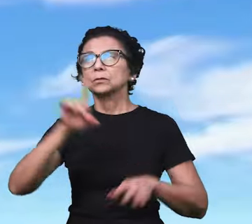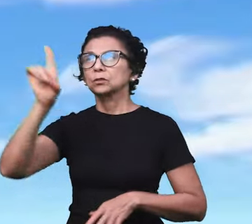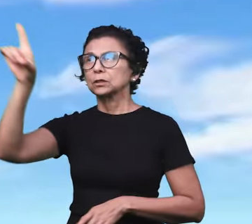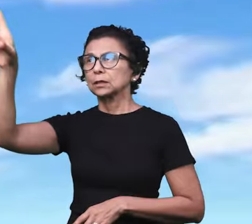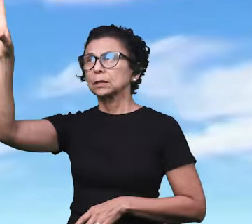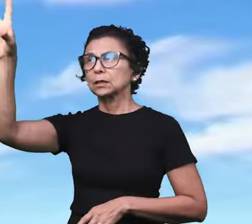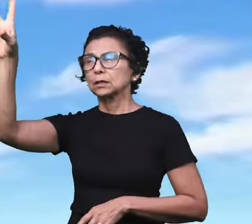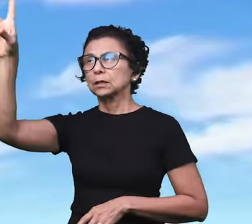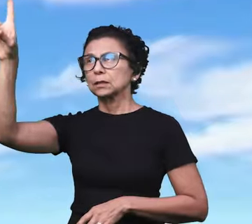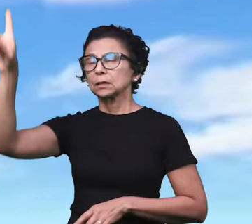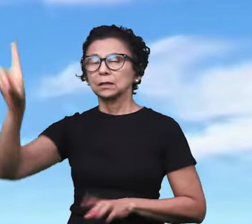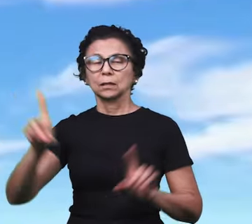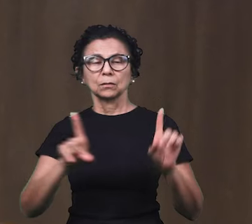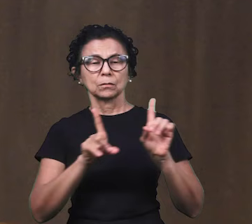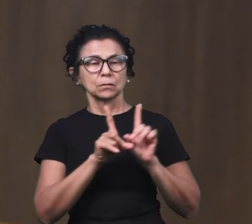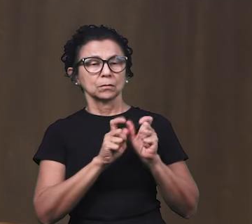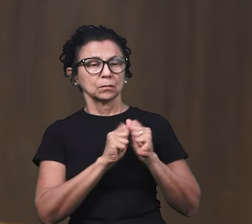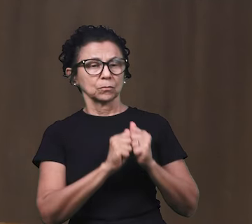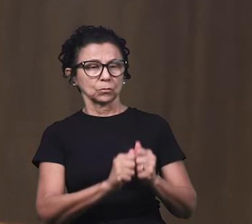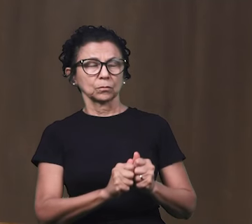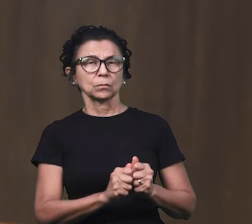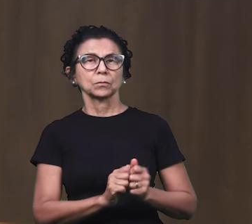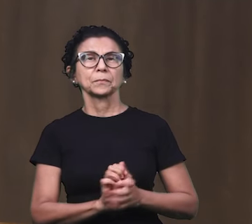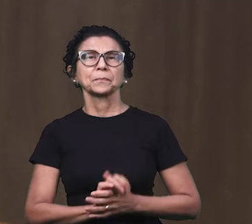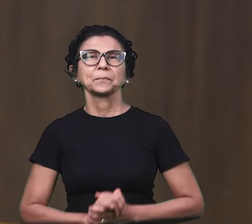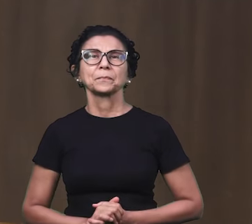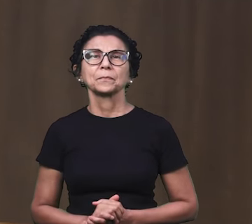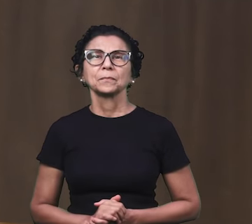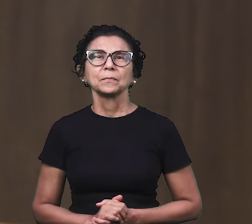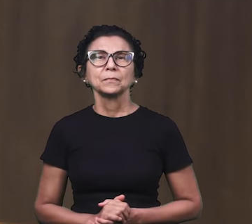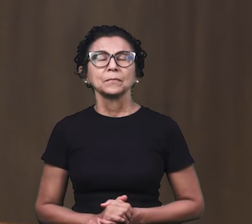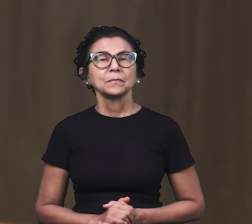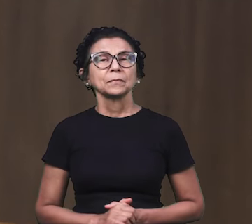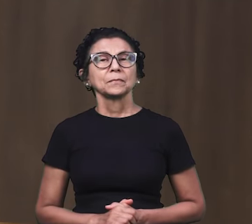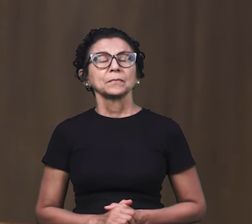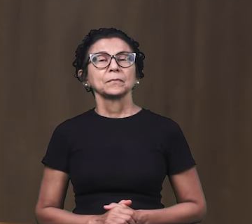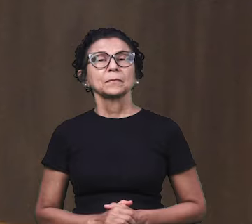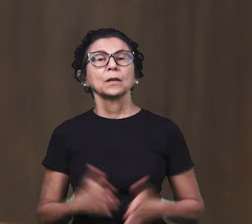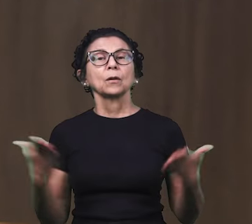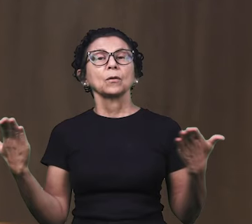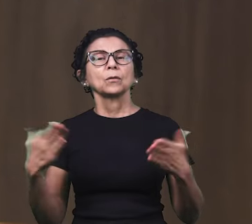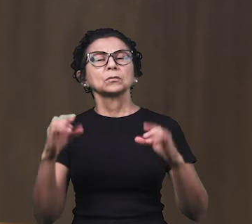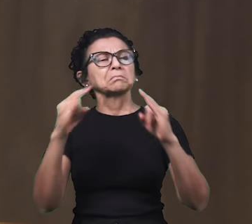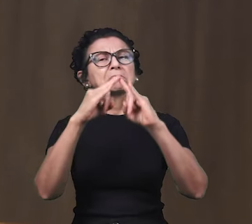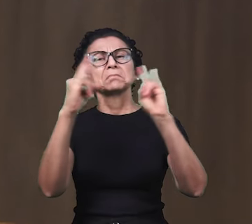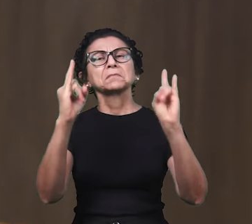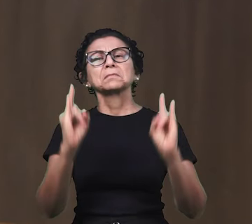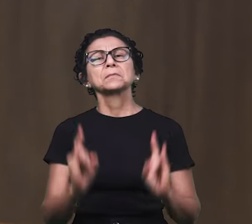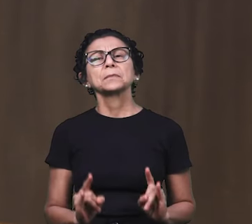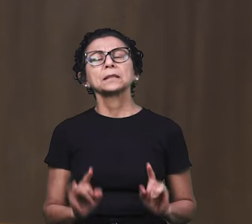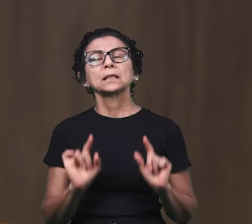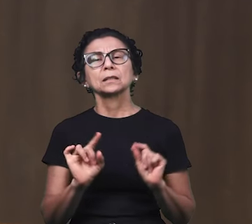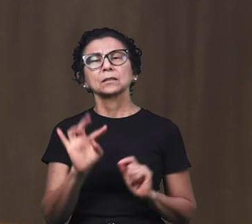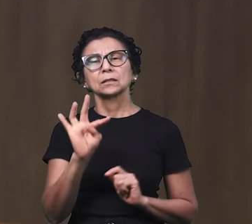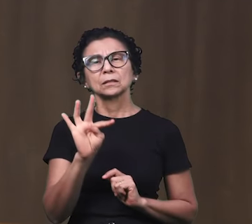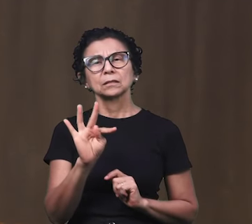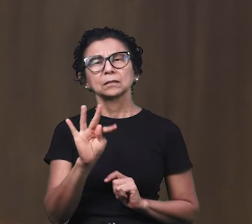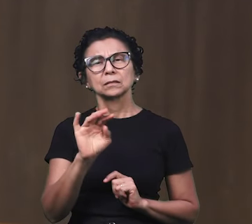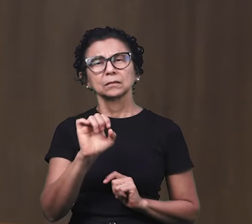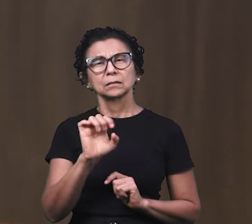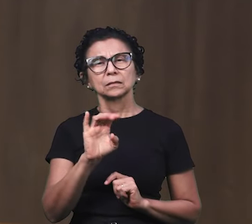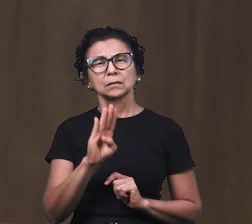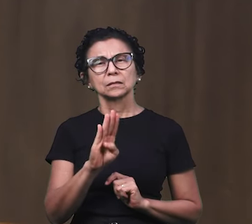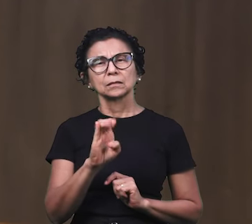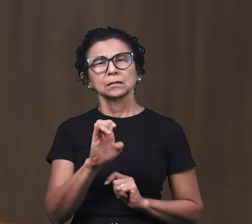e será o seu Deus. O tabernáculo que nós aguardamos é aquele que está na eternidade, na casa